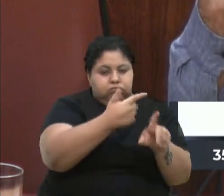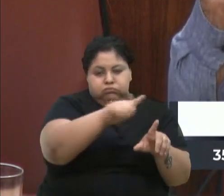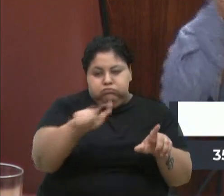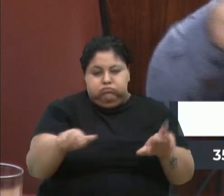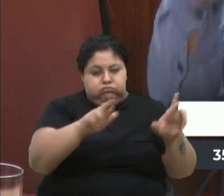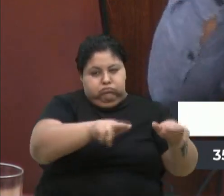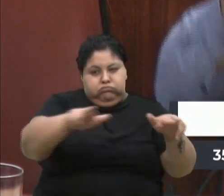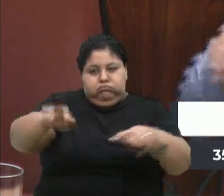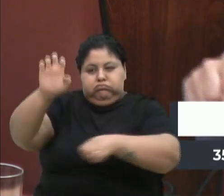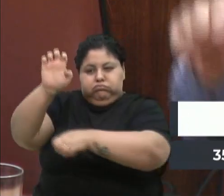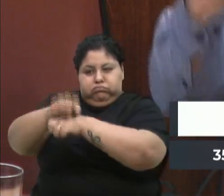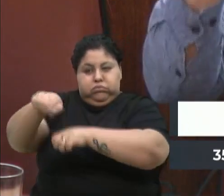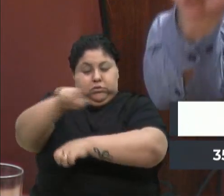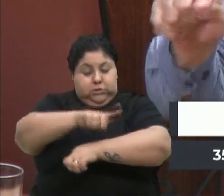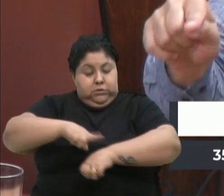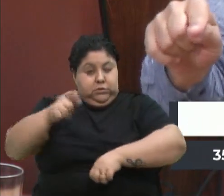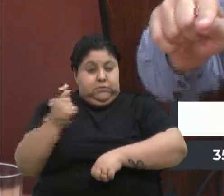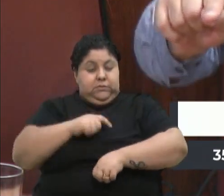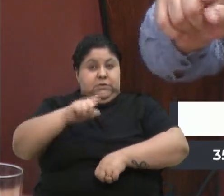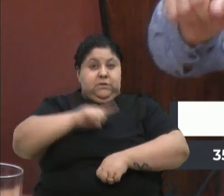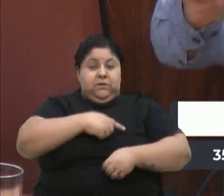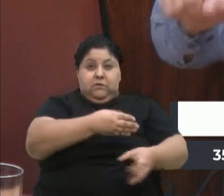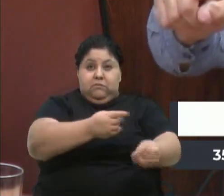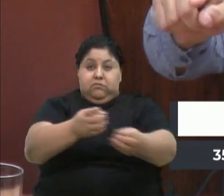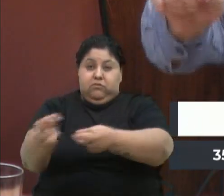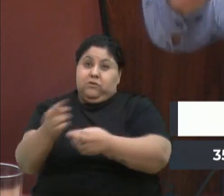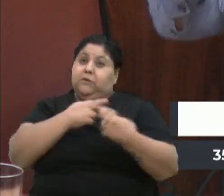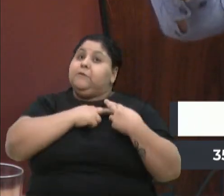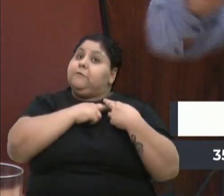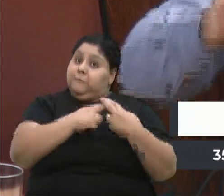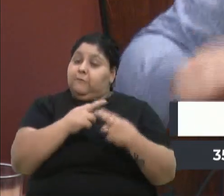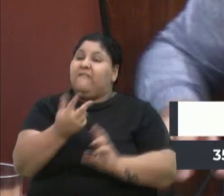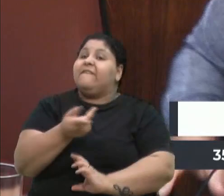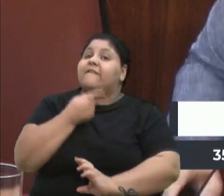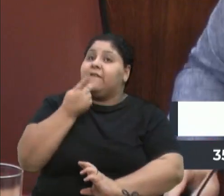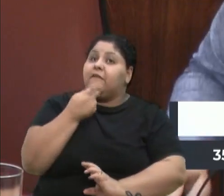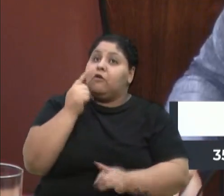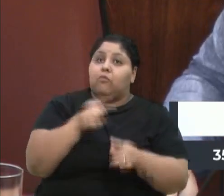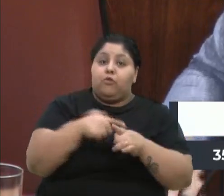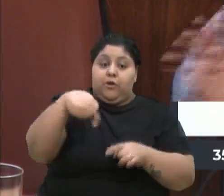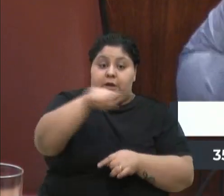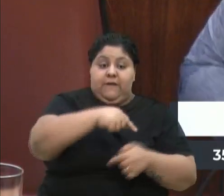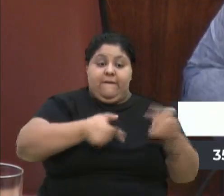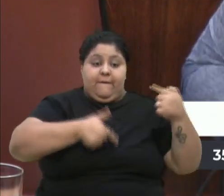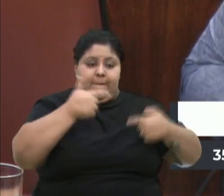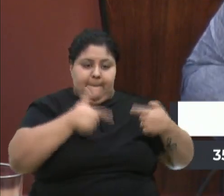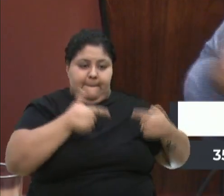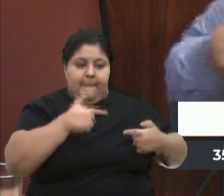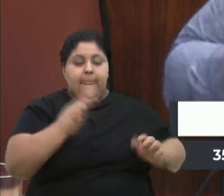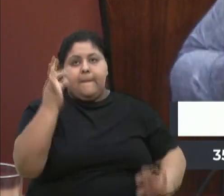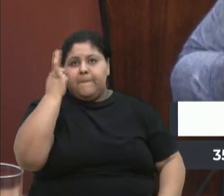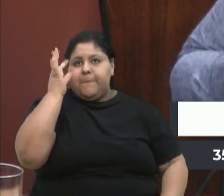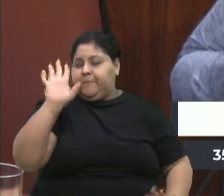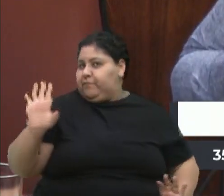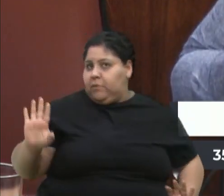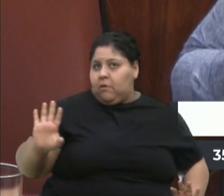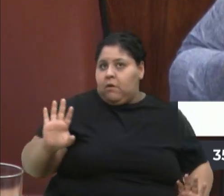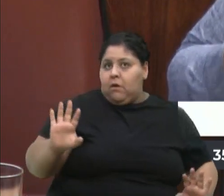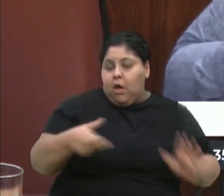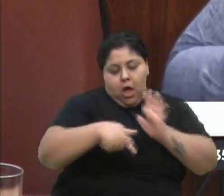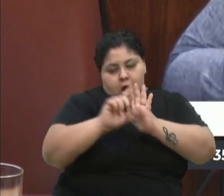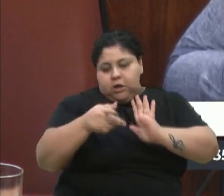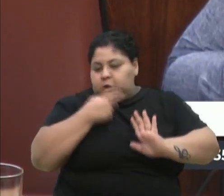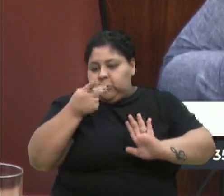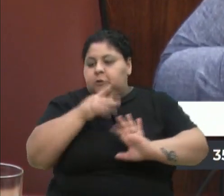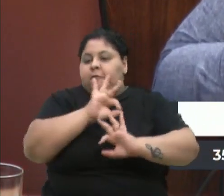precisa ter muita responsabilidade quando a gente é liderança política e fala, porque nesse debate, por exemplo, da presença, eu não me manifestei, tenho